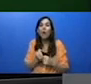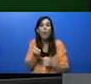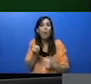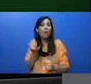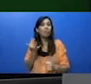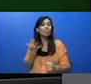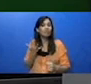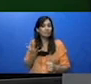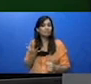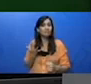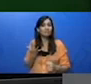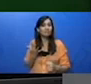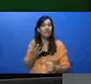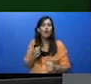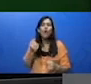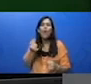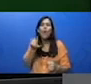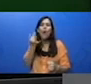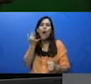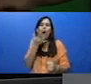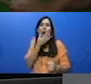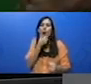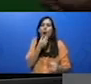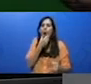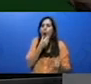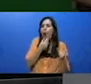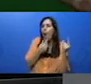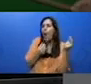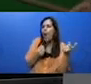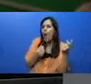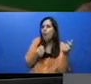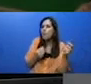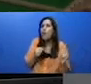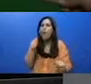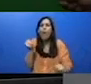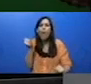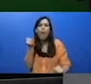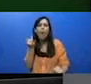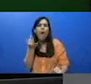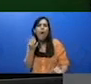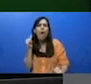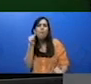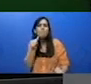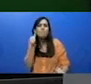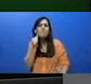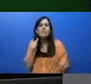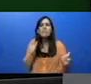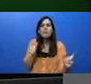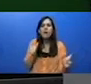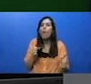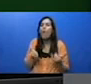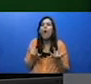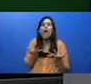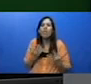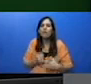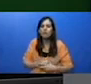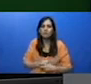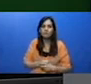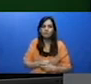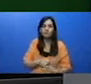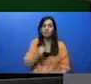Daniel fez e quantos pontos fez a Alessandra. Então, vamos lá. Contagem do Daniel. 1,